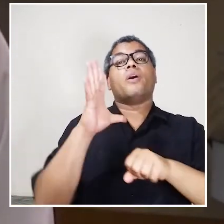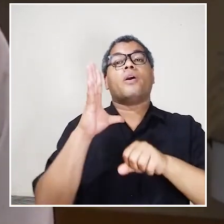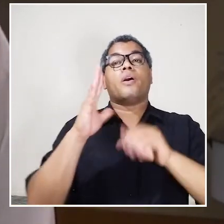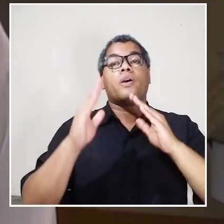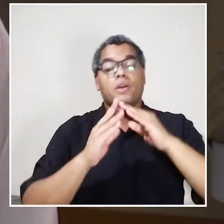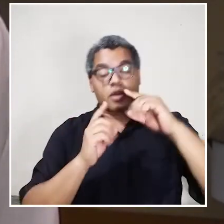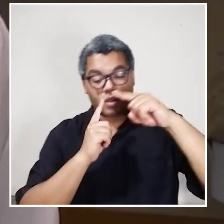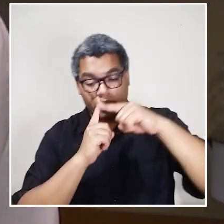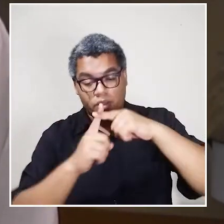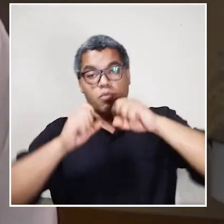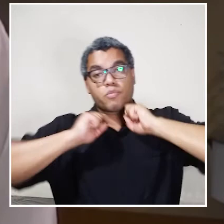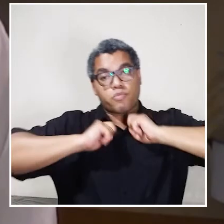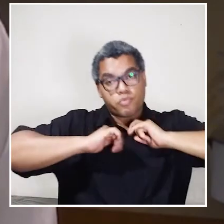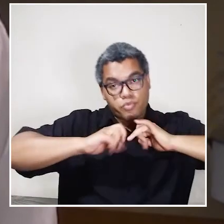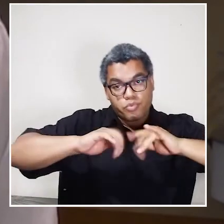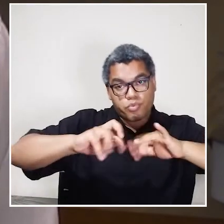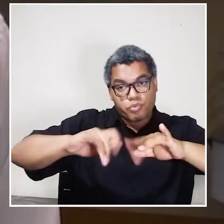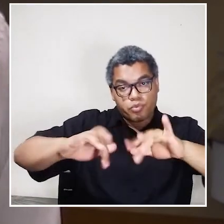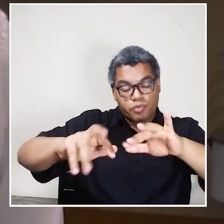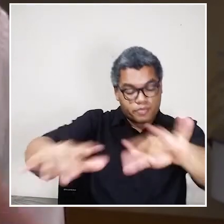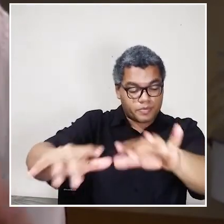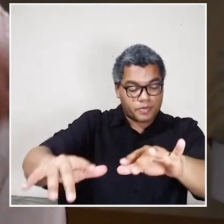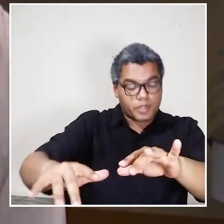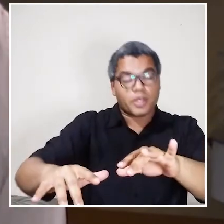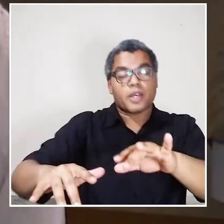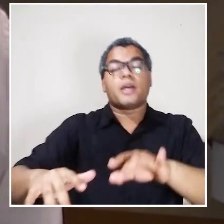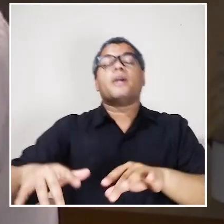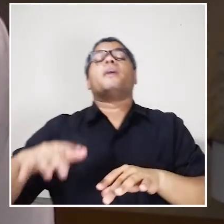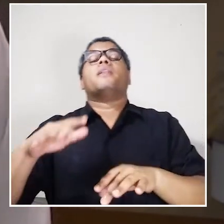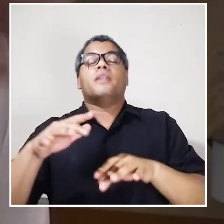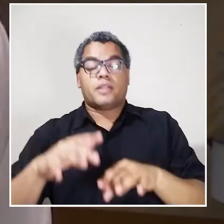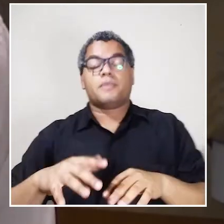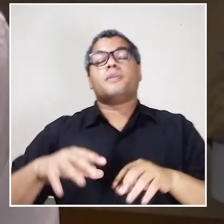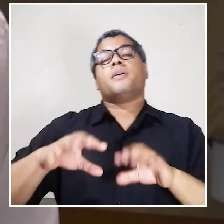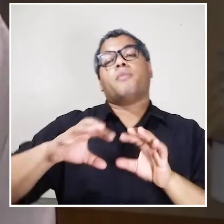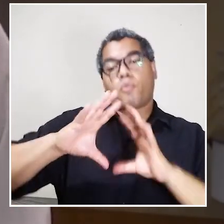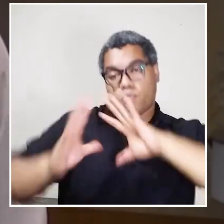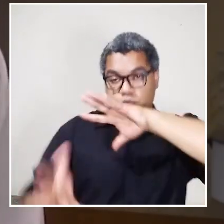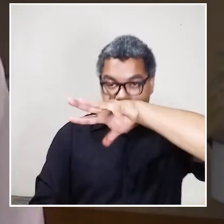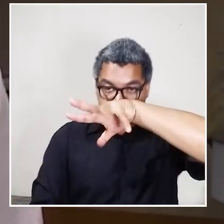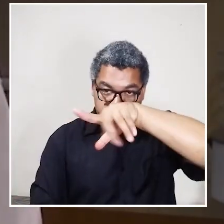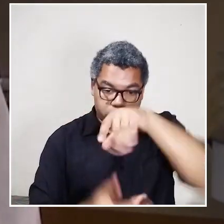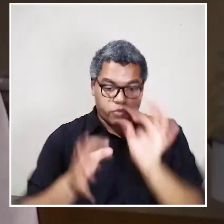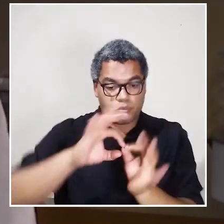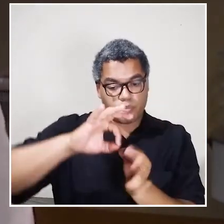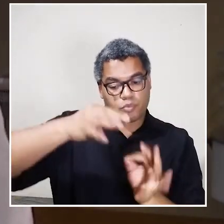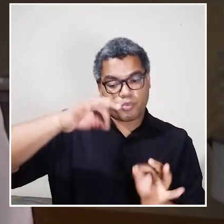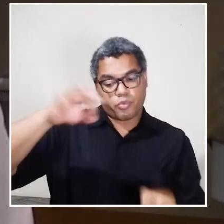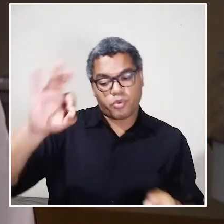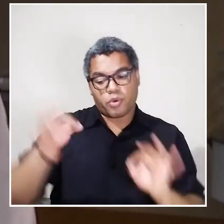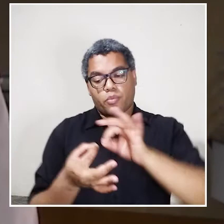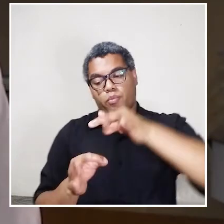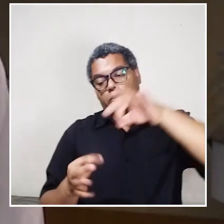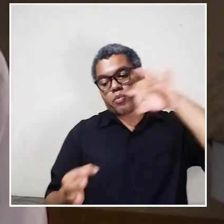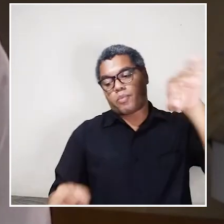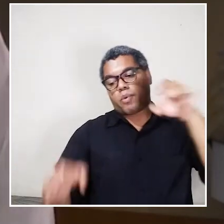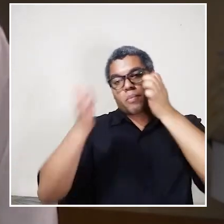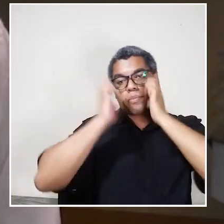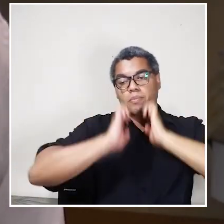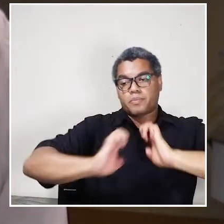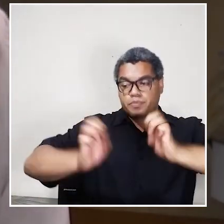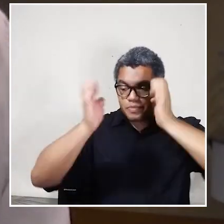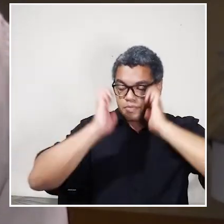se cumpriu ela ser testemunha aqui, ali, acolá e até os confins da terra.